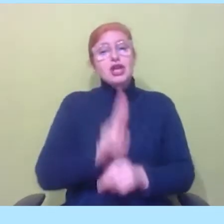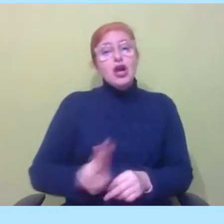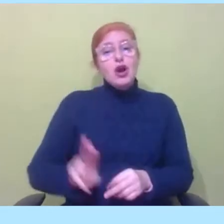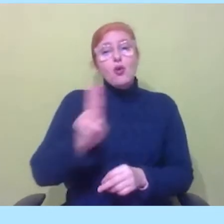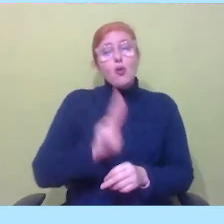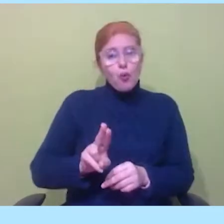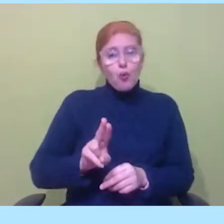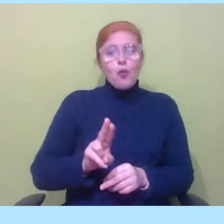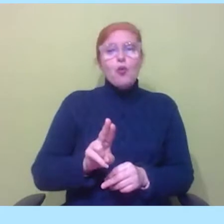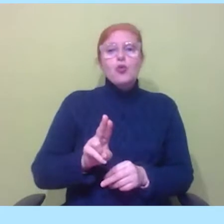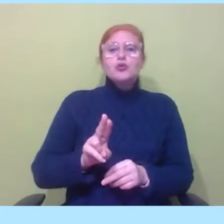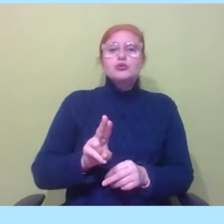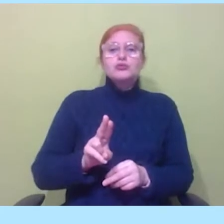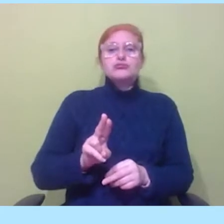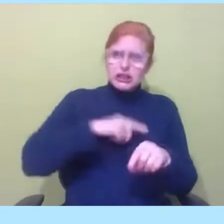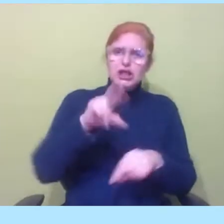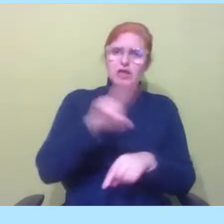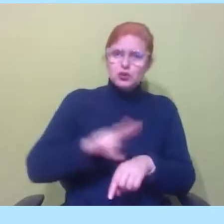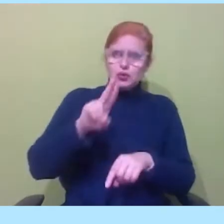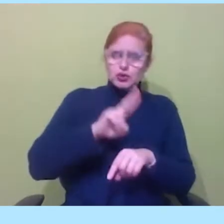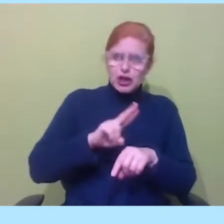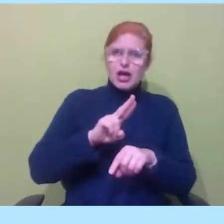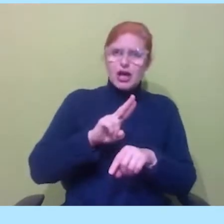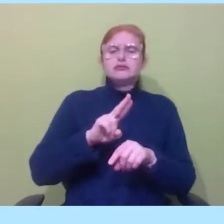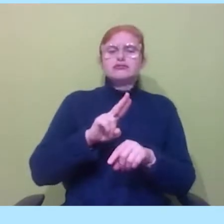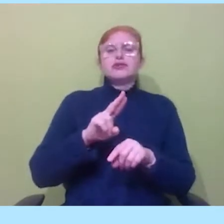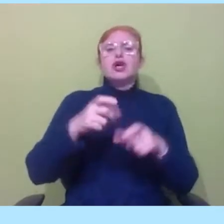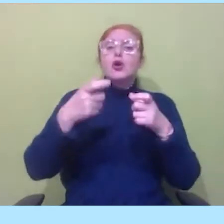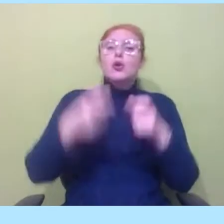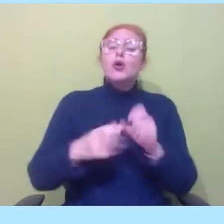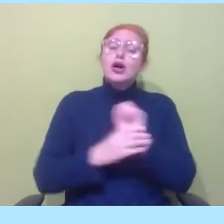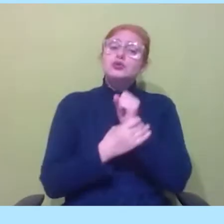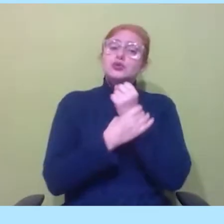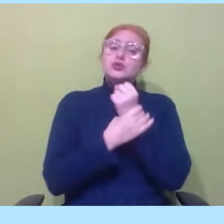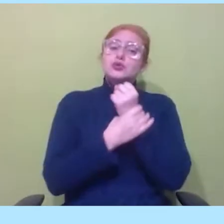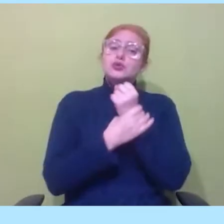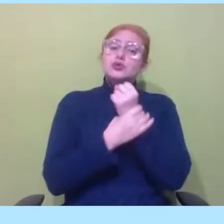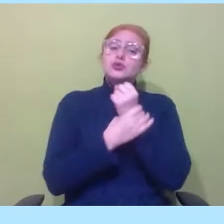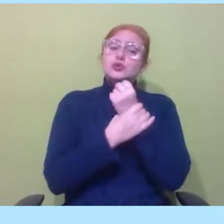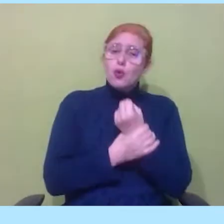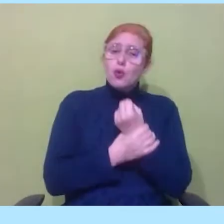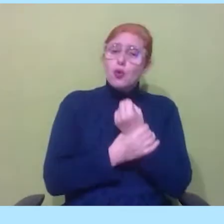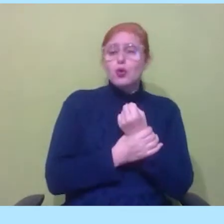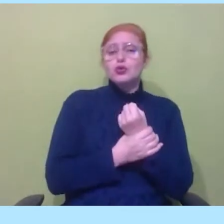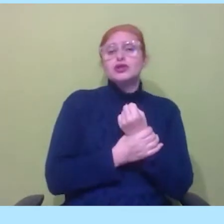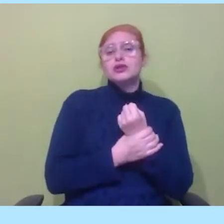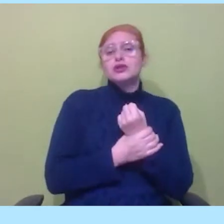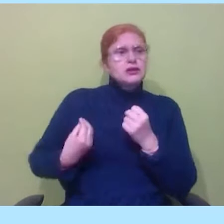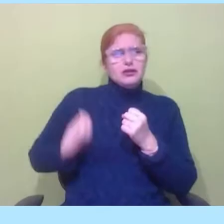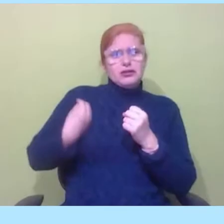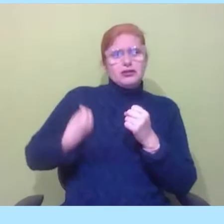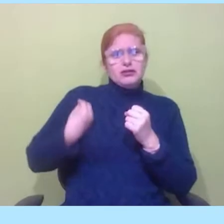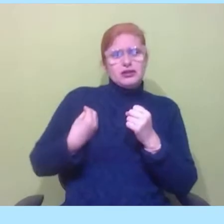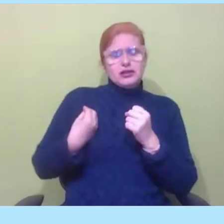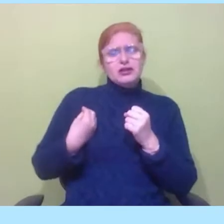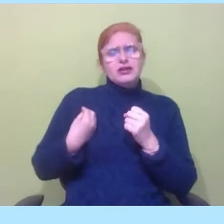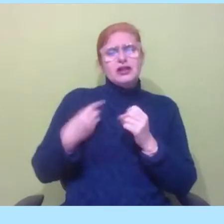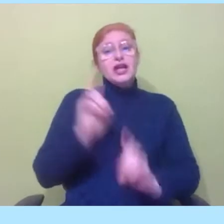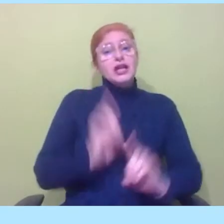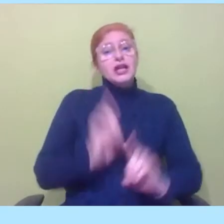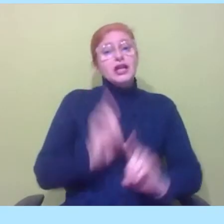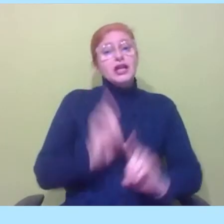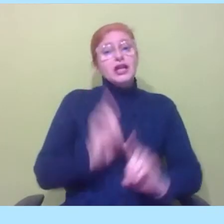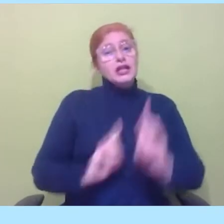aplicativos que são mais seguros, não estar em determinados aplicativos também.